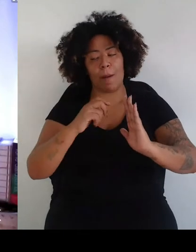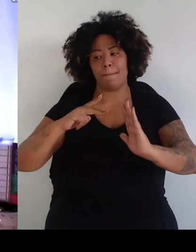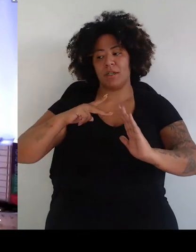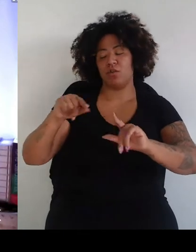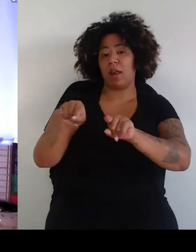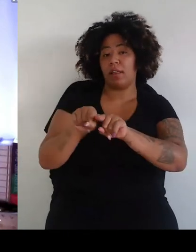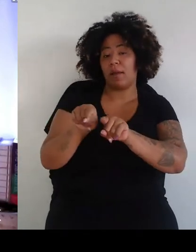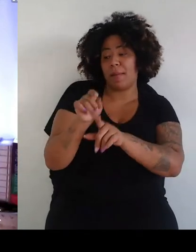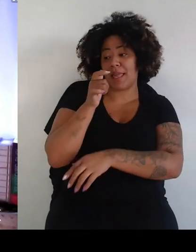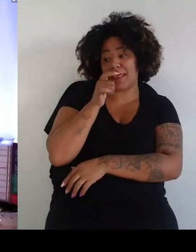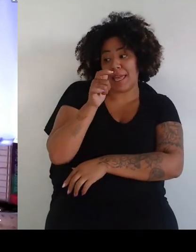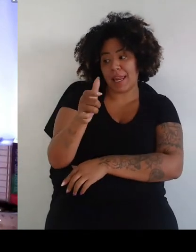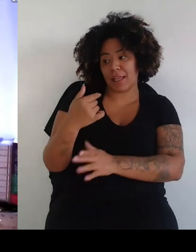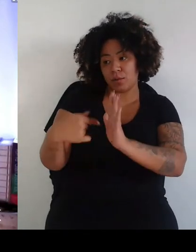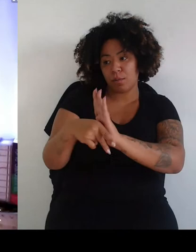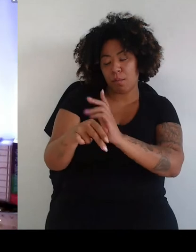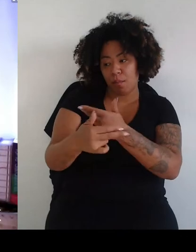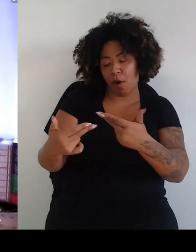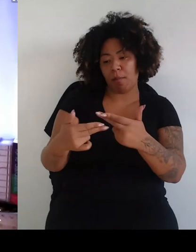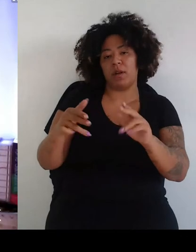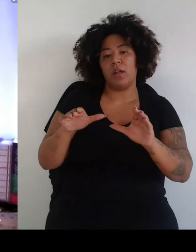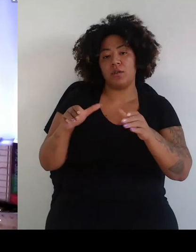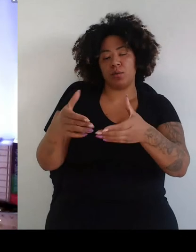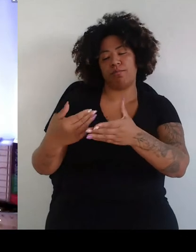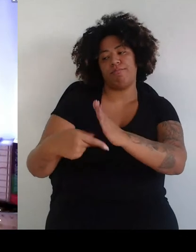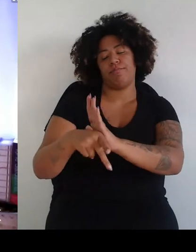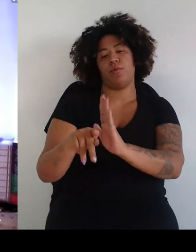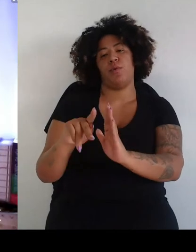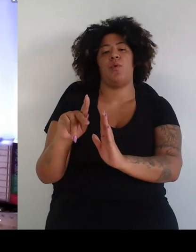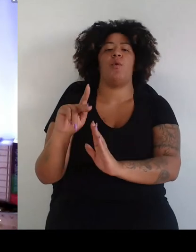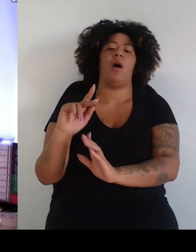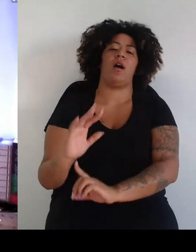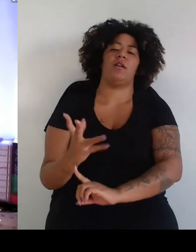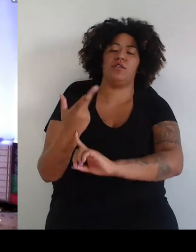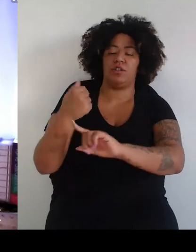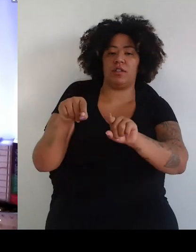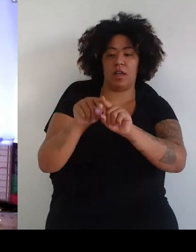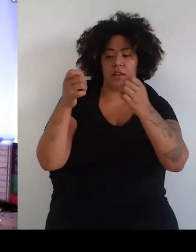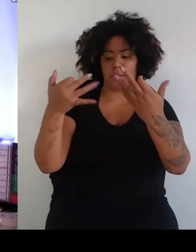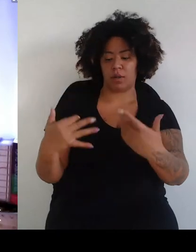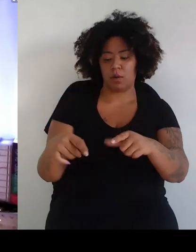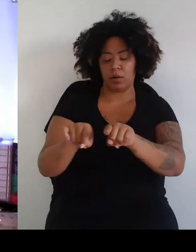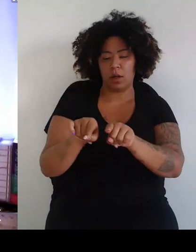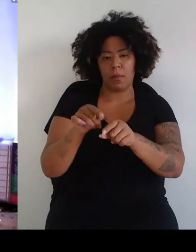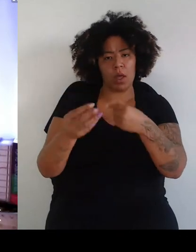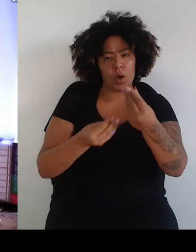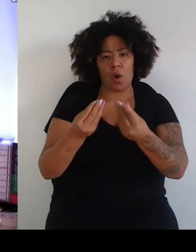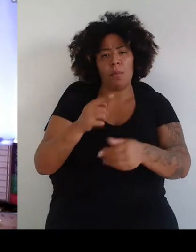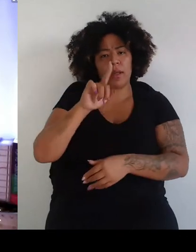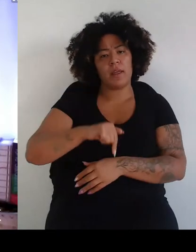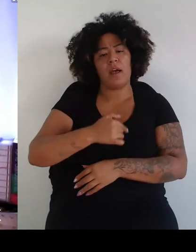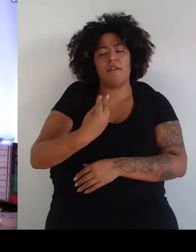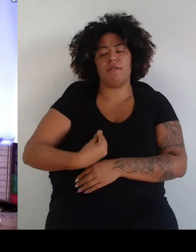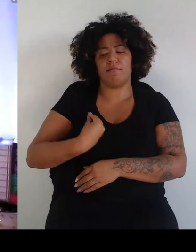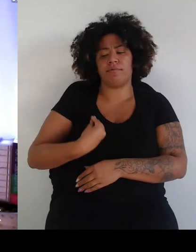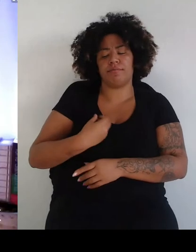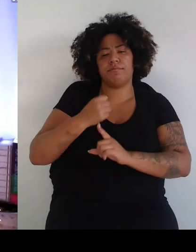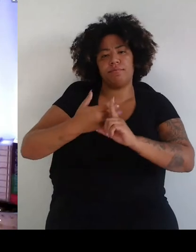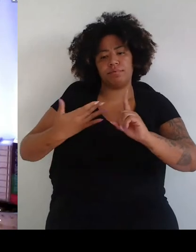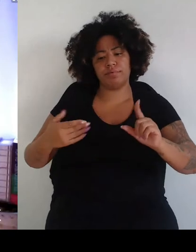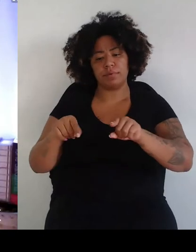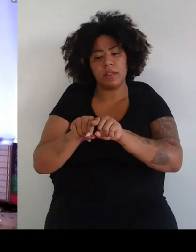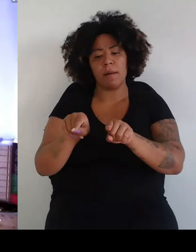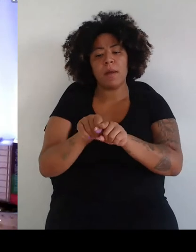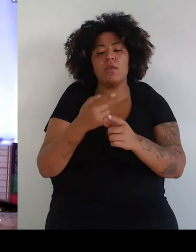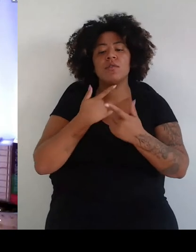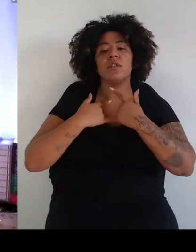teóricas da obra do artista ela escreveu sobre as expressões de homossexualidade de bacon os aspectos religiosos de suas pinturas